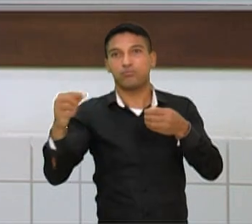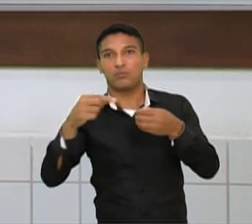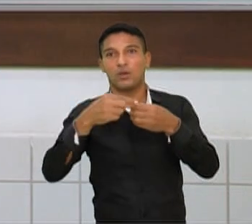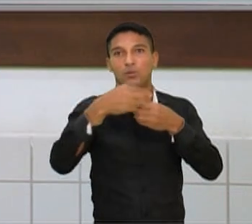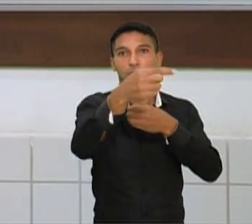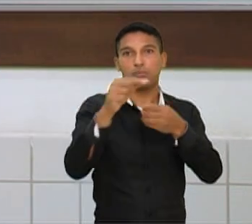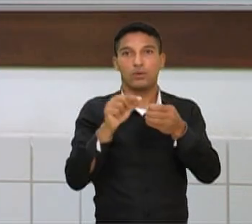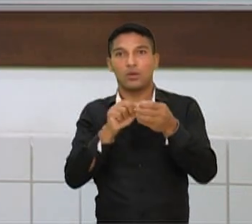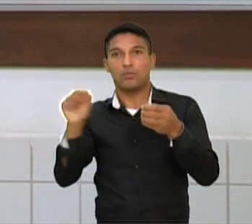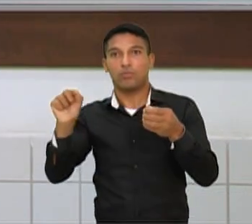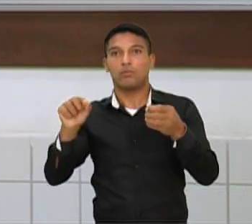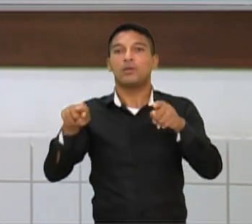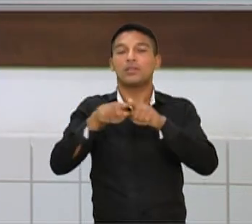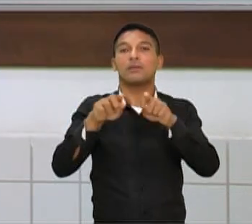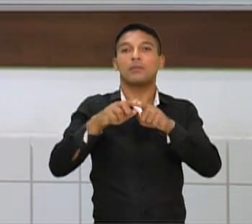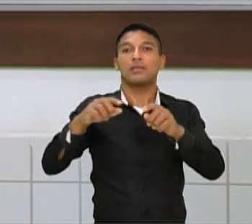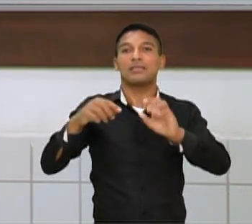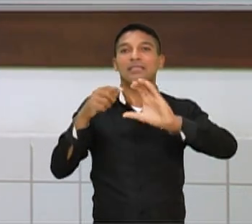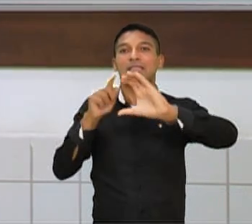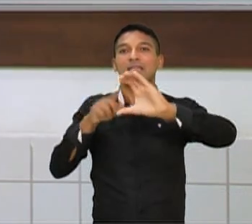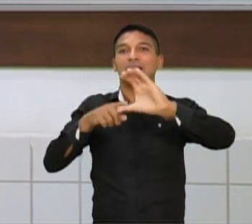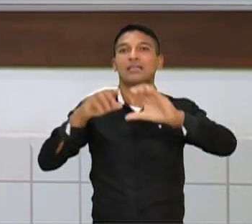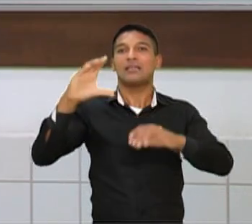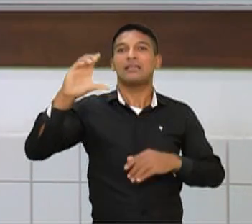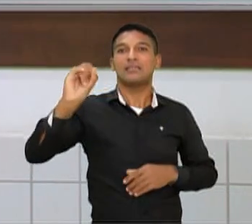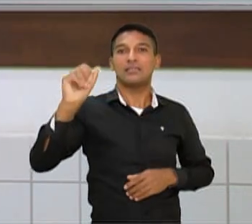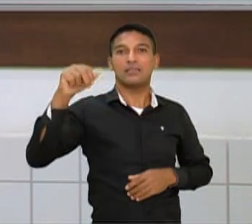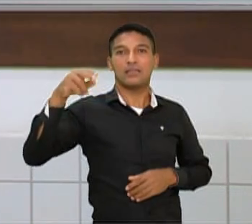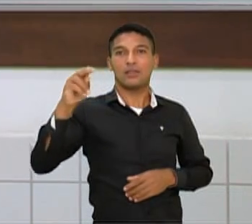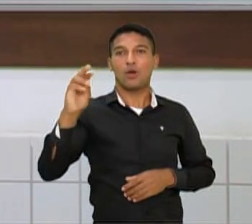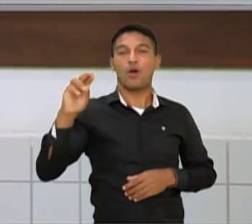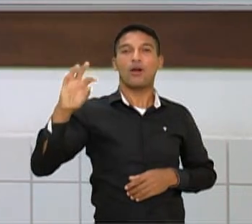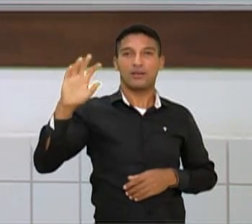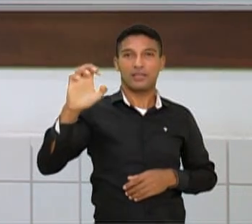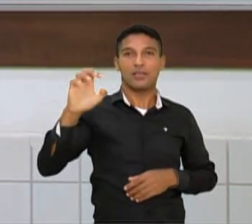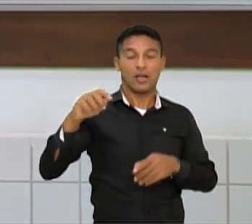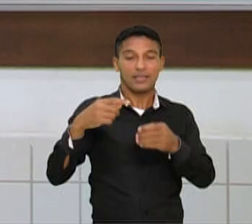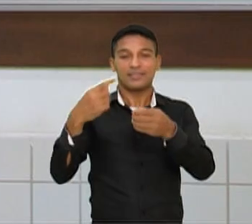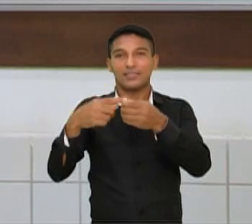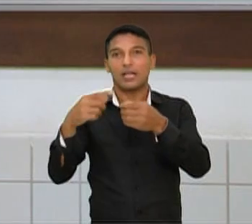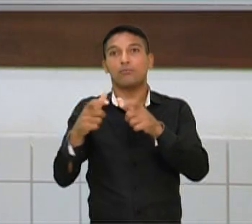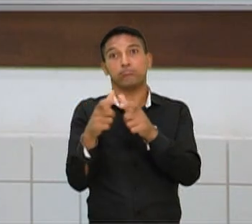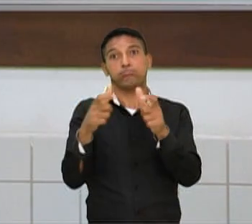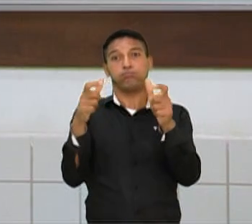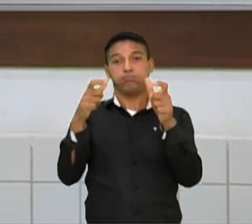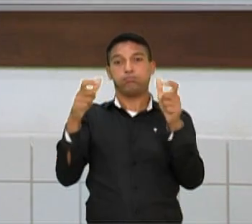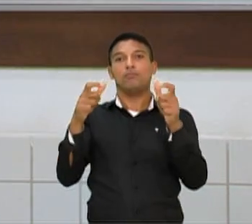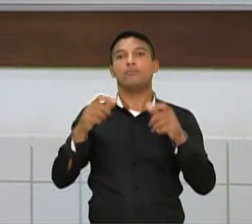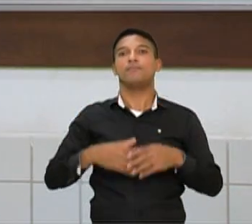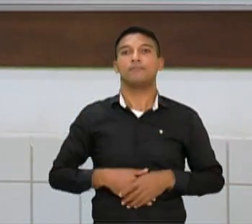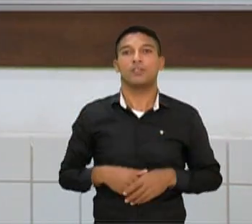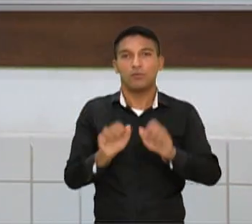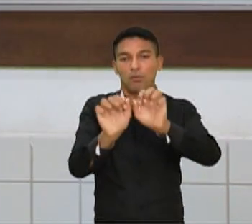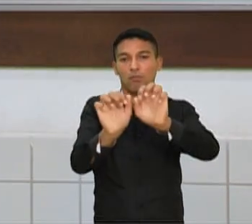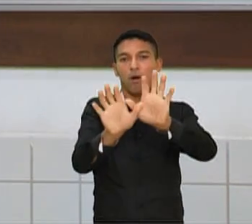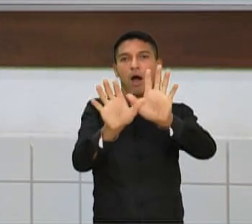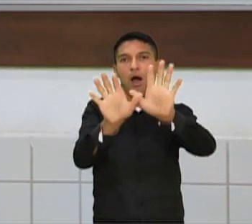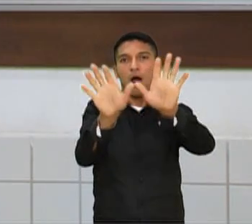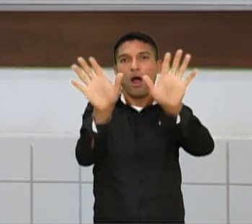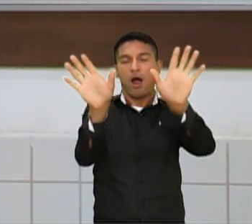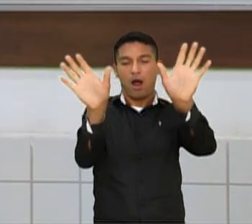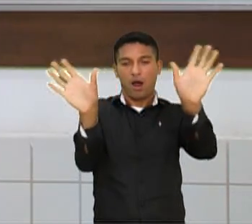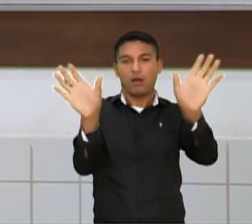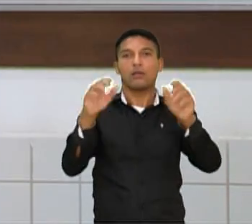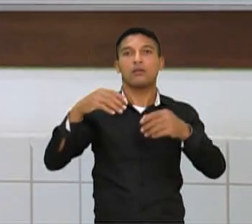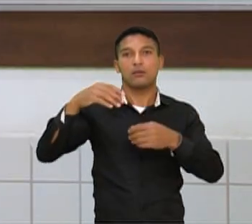Iguaçu, Guarapuava, que apesar do seu espaço territorial também vem crescido de maneira acentuada. Agora, para a gente fechar